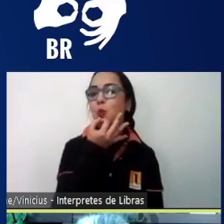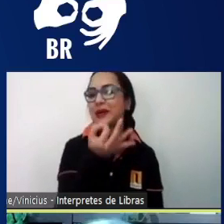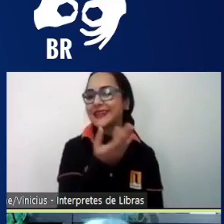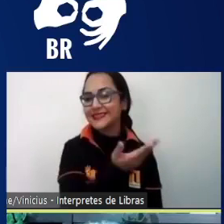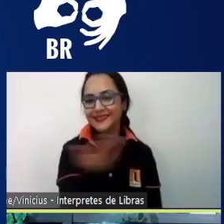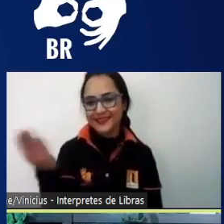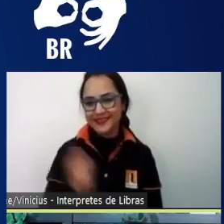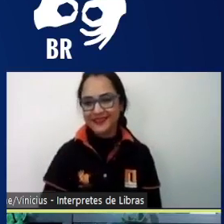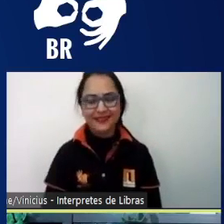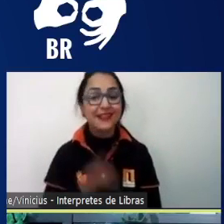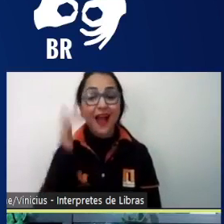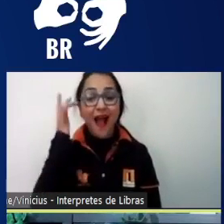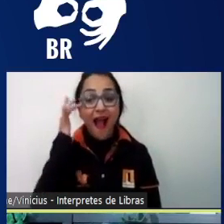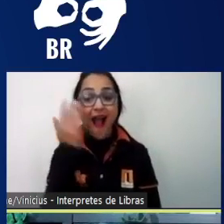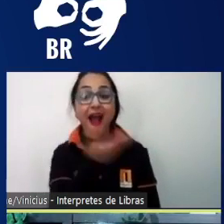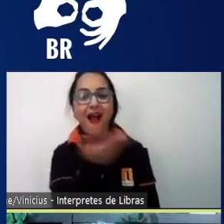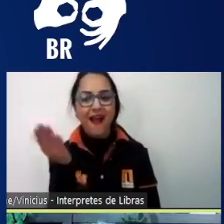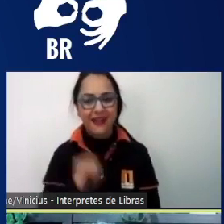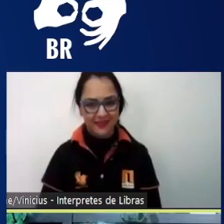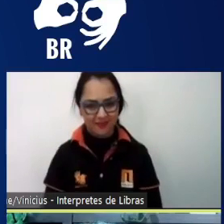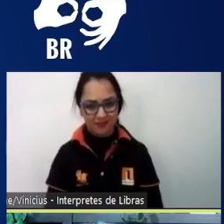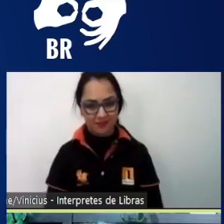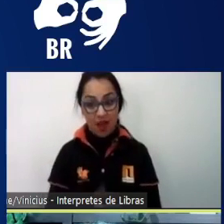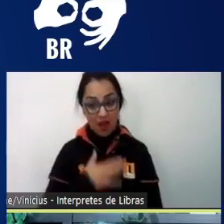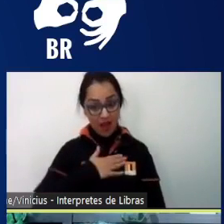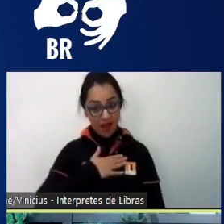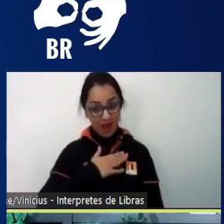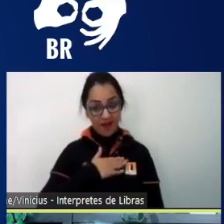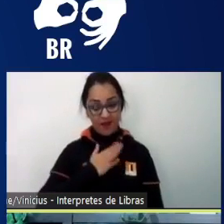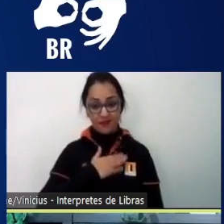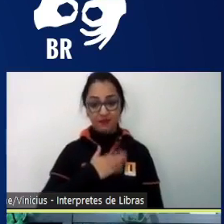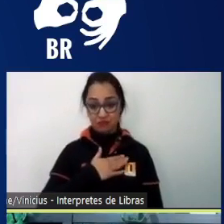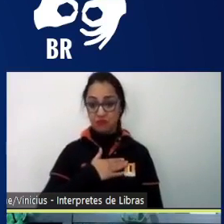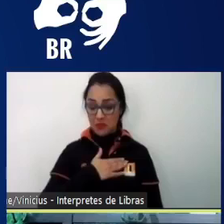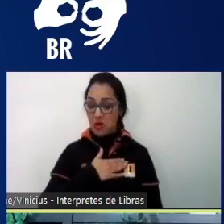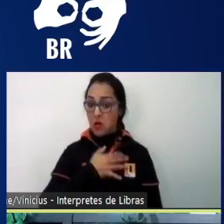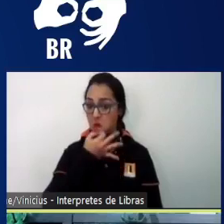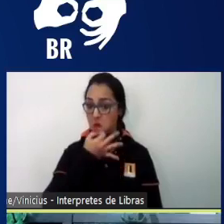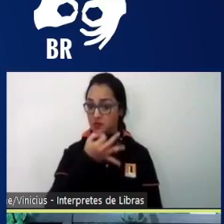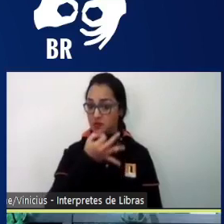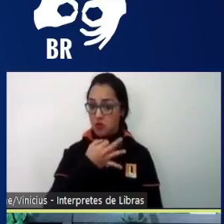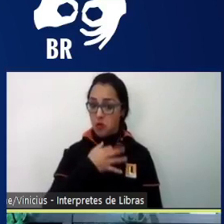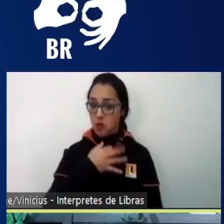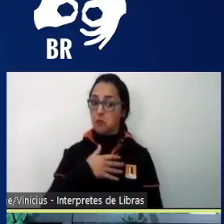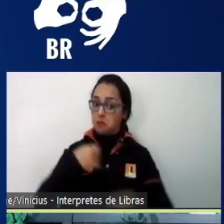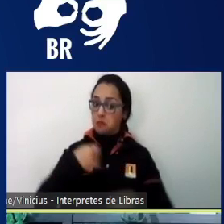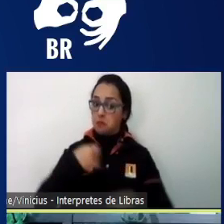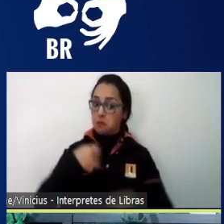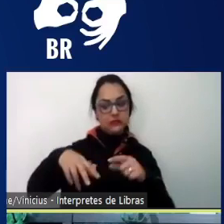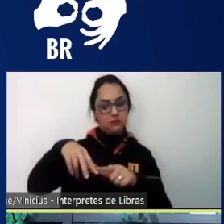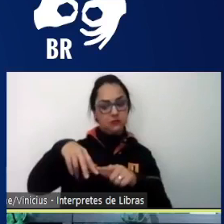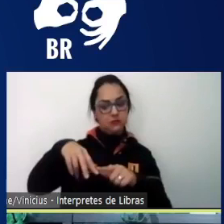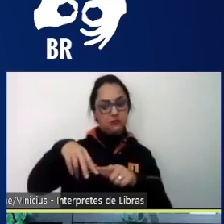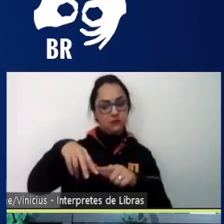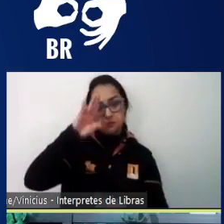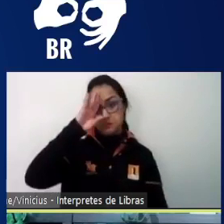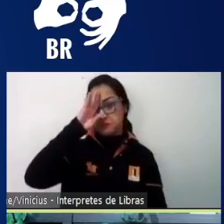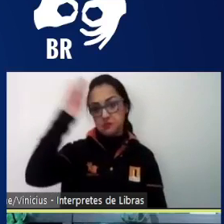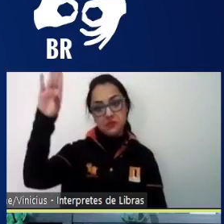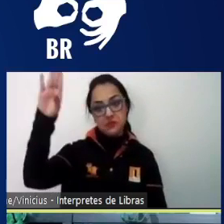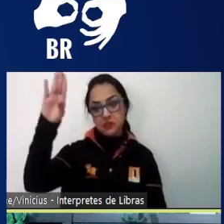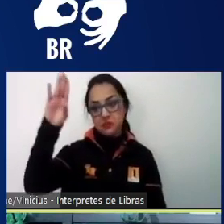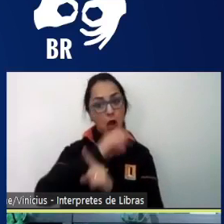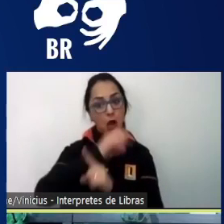O que vocês acham? Para mim, eu acredito que sim. Então, acreditando que